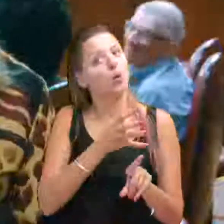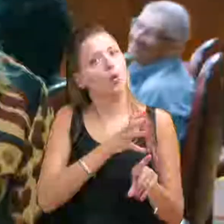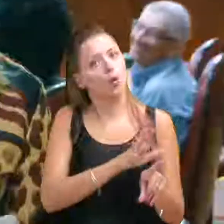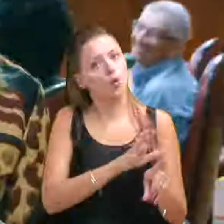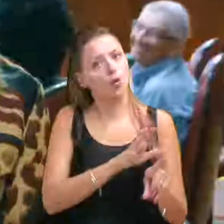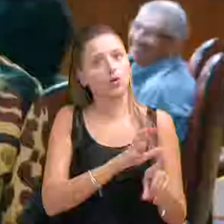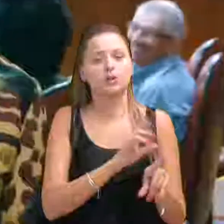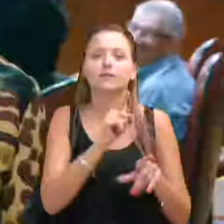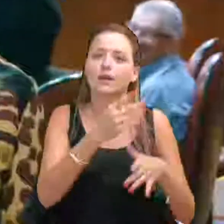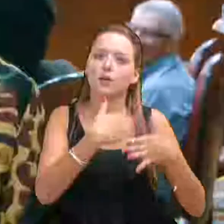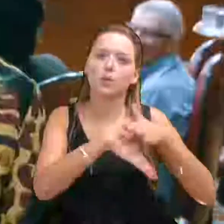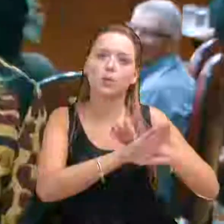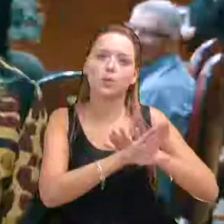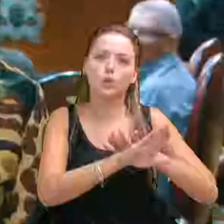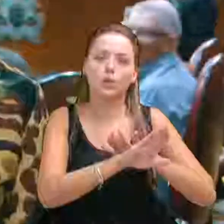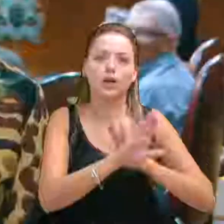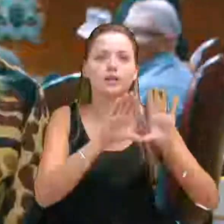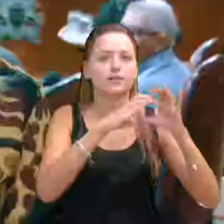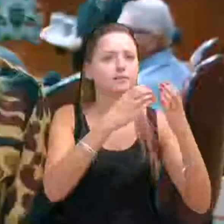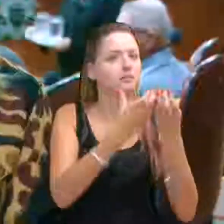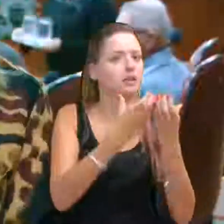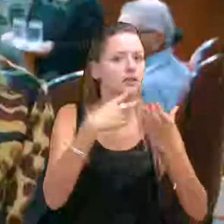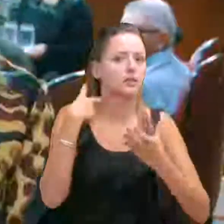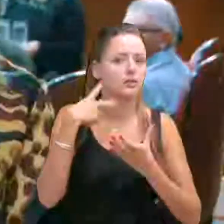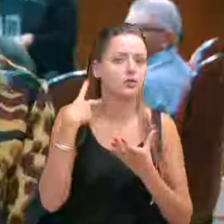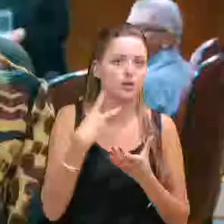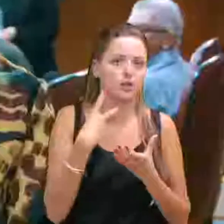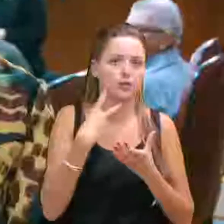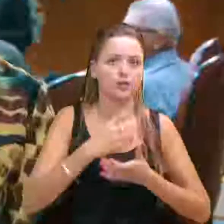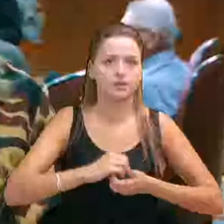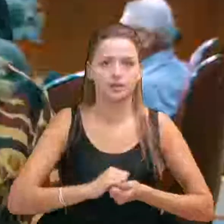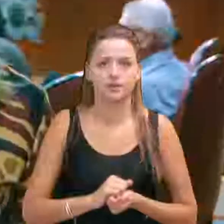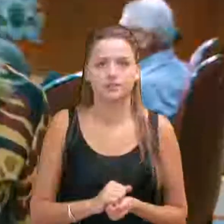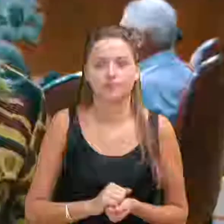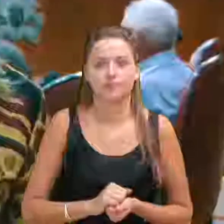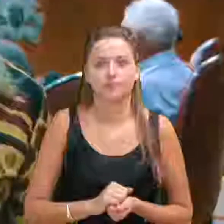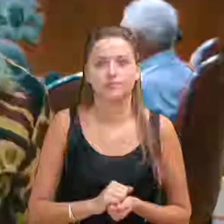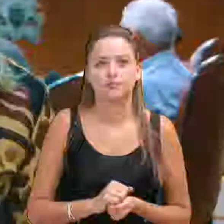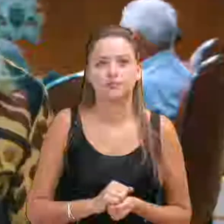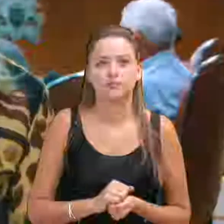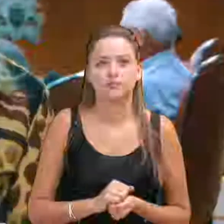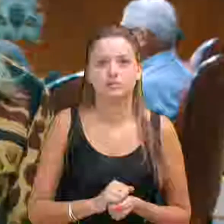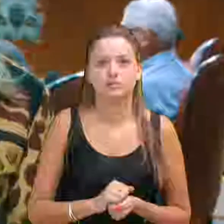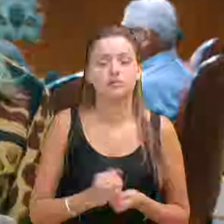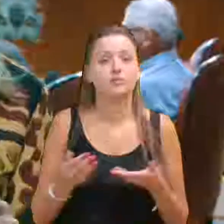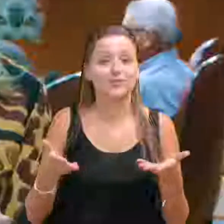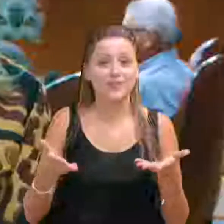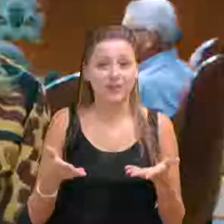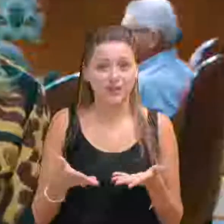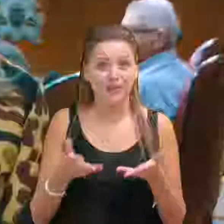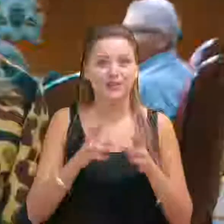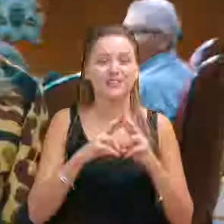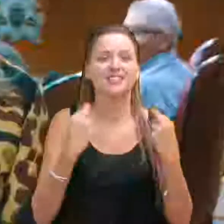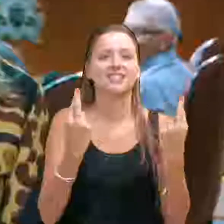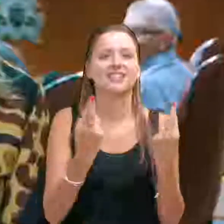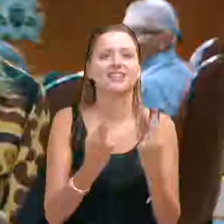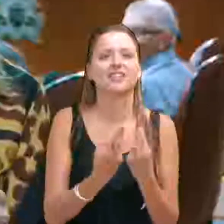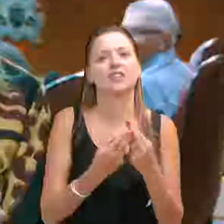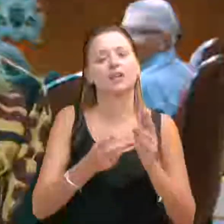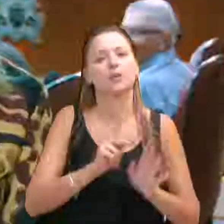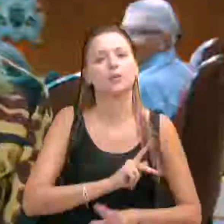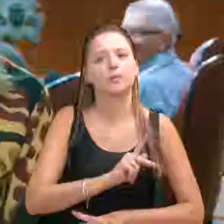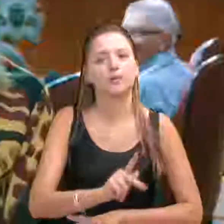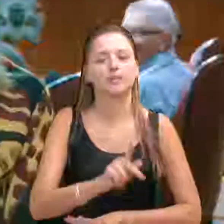vai para o arquivo da Câmara Municipal de Caxias do Sul, aqui da nossa casa. Hoje a sessão é conduzida, então, pelo